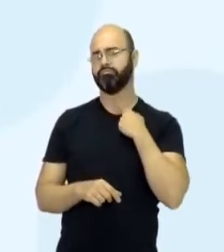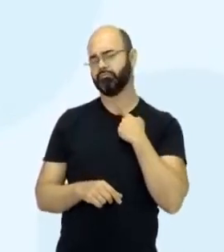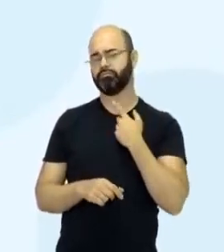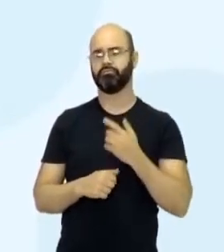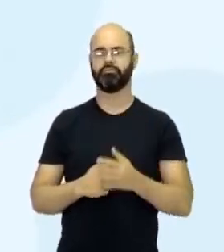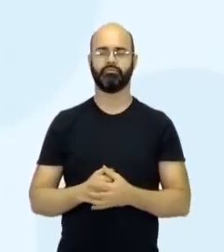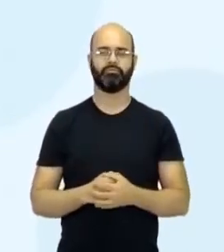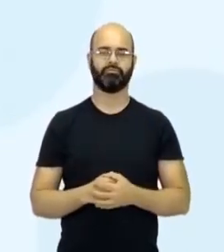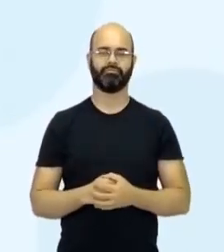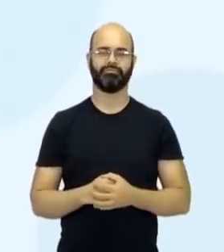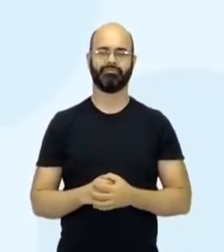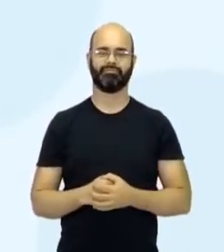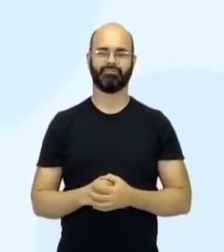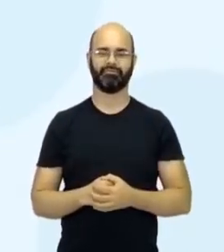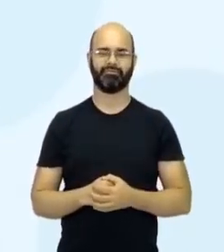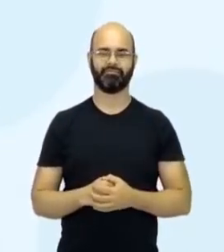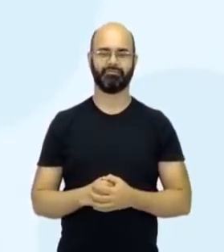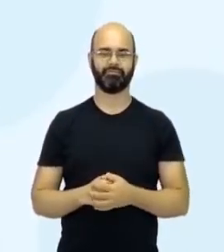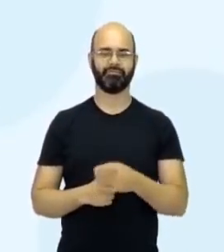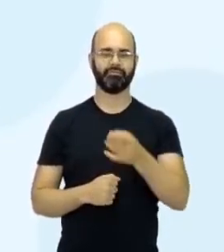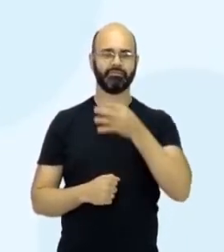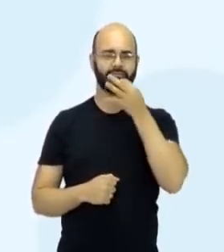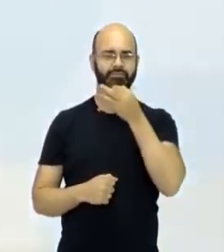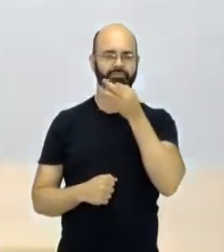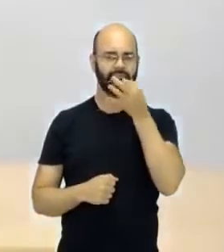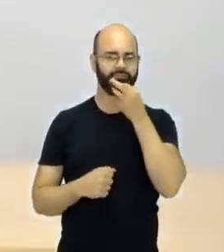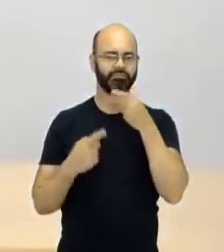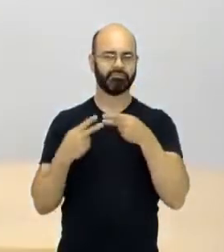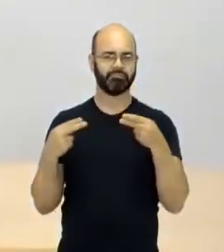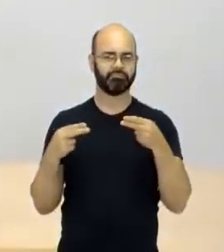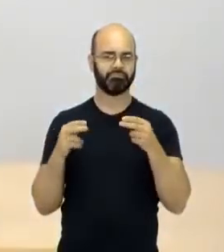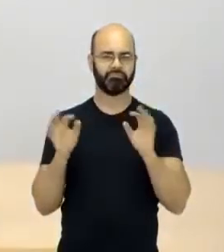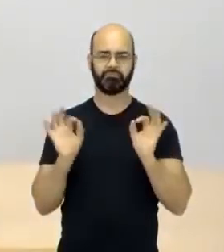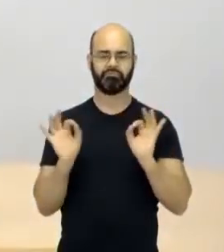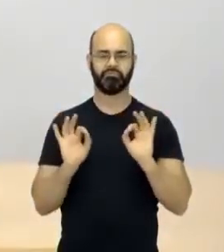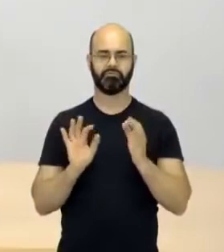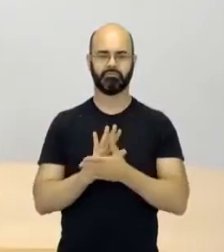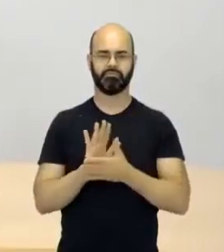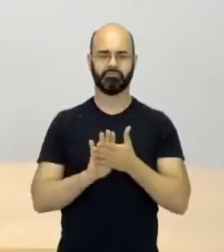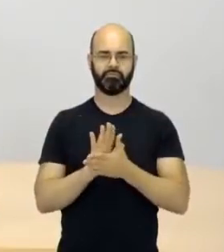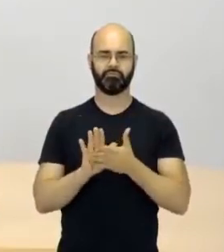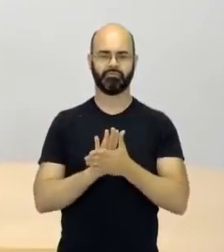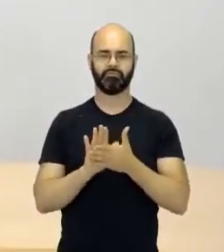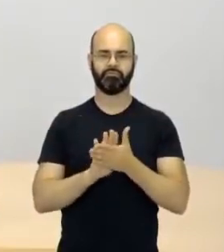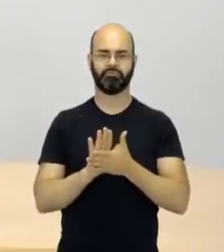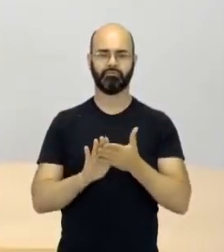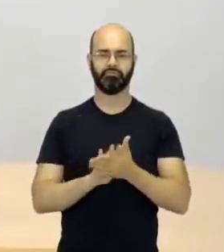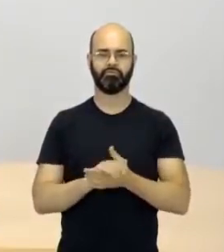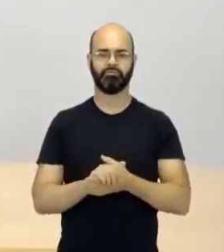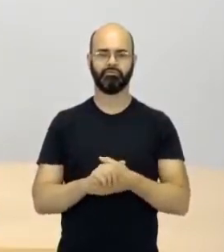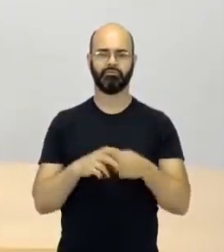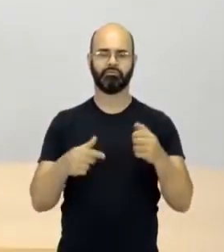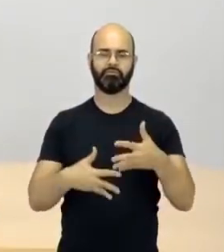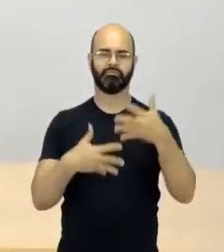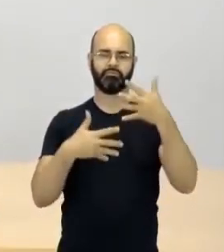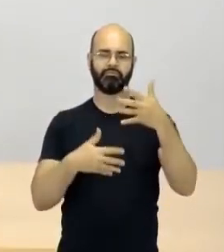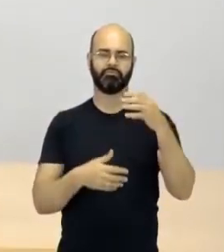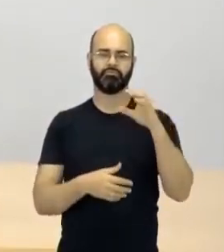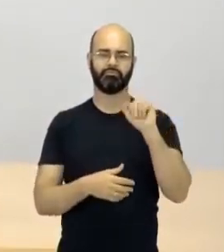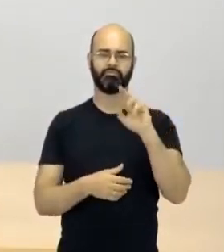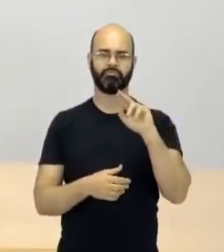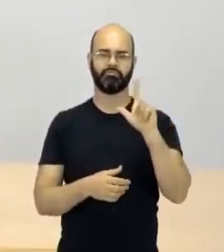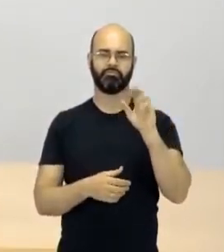este tema. Algum comentário aí, Andrei? Alguma coisa? Não. Não? Que os professores tenham colocado? Só colocaram, o Carlos